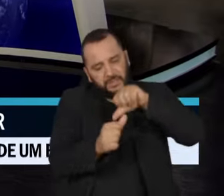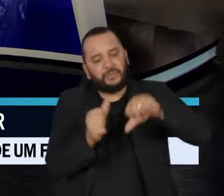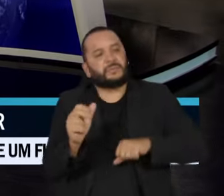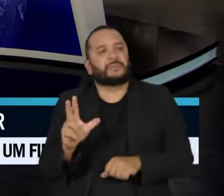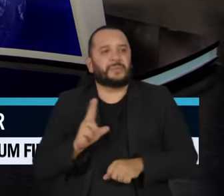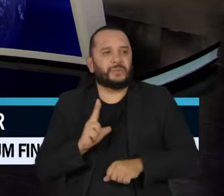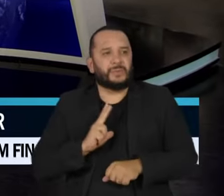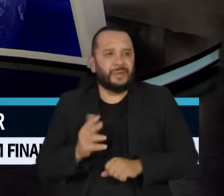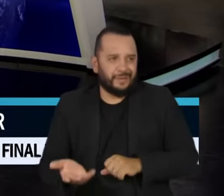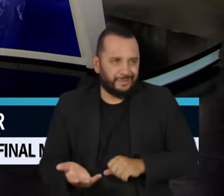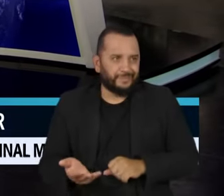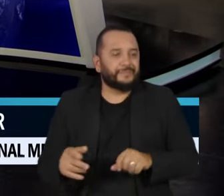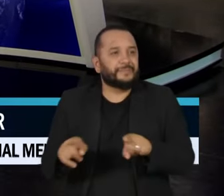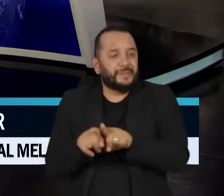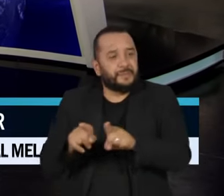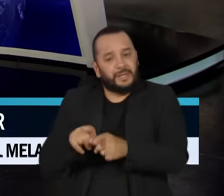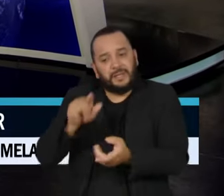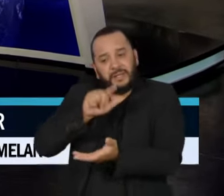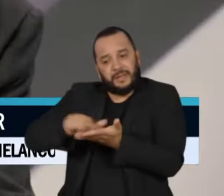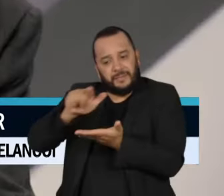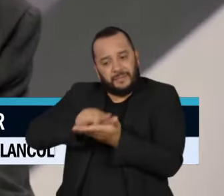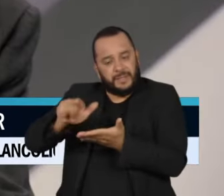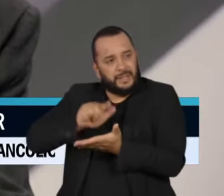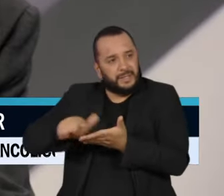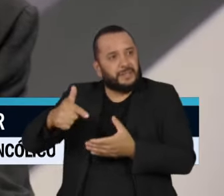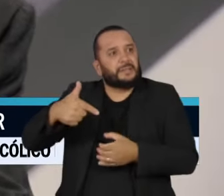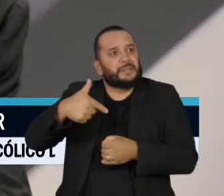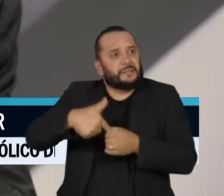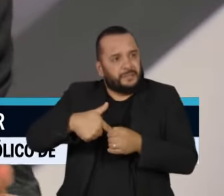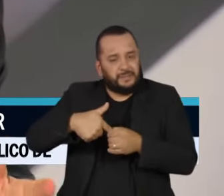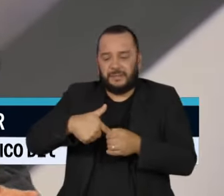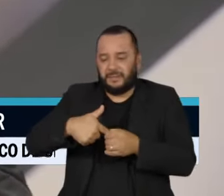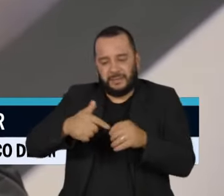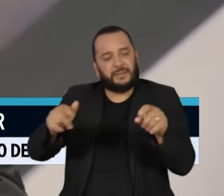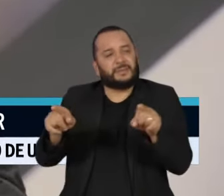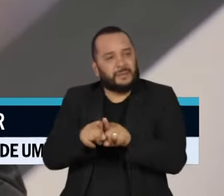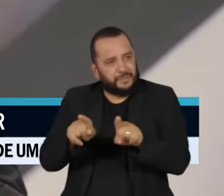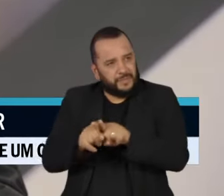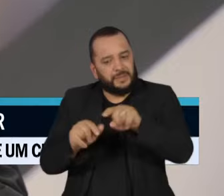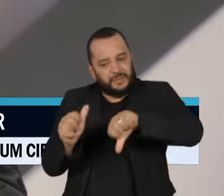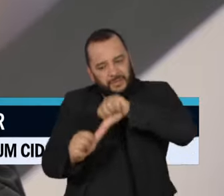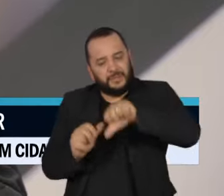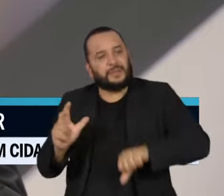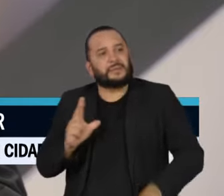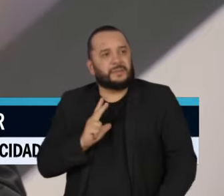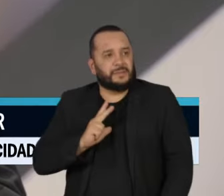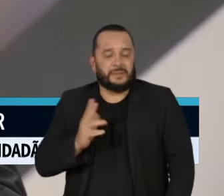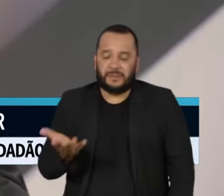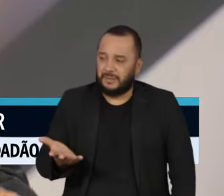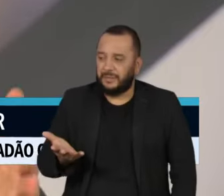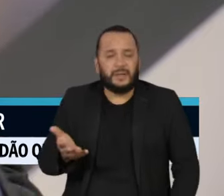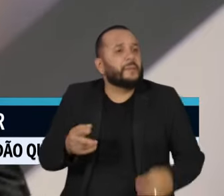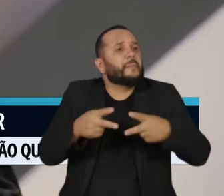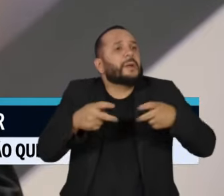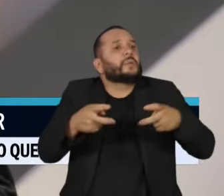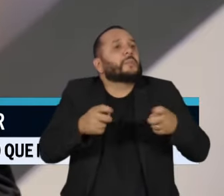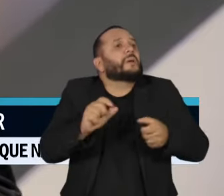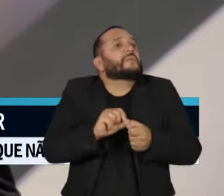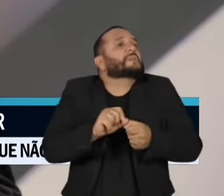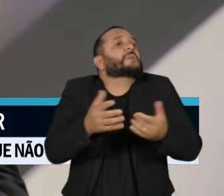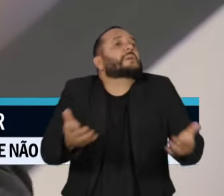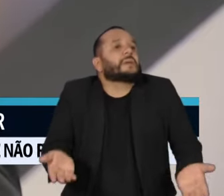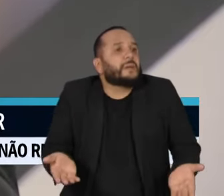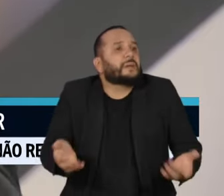Petrobras. E o refino também. Então, é preciso ser feita uma coisa nessa Petrobras para que ela restabeleça